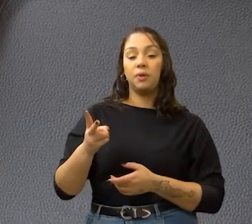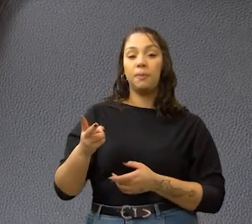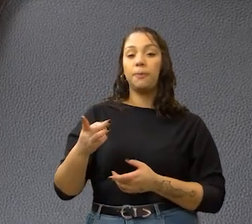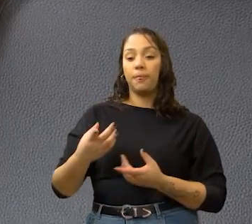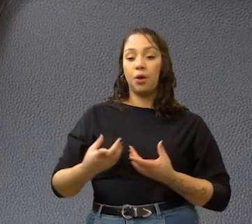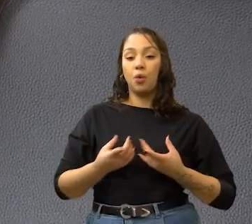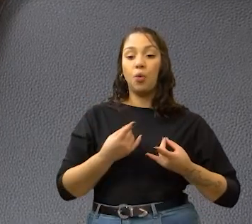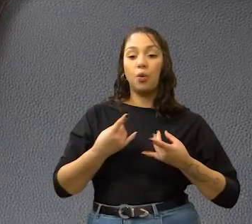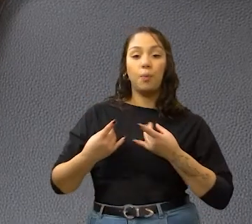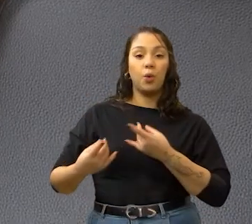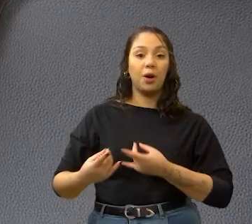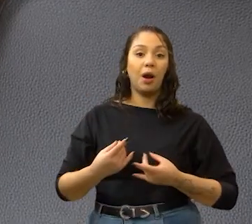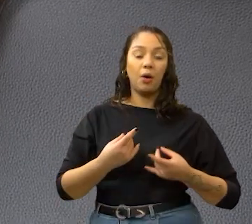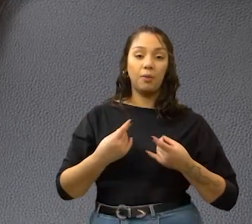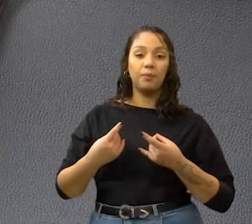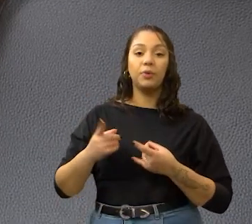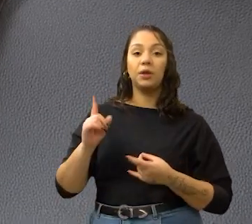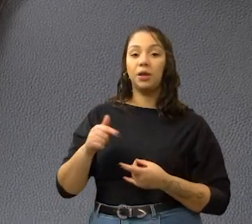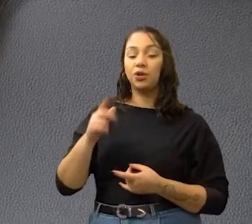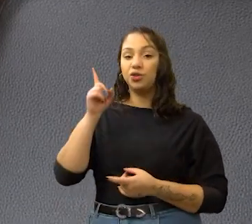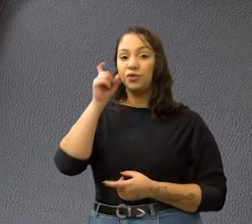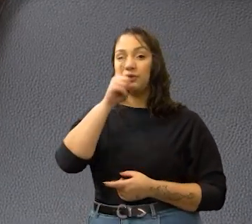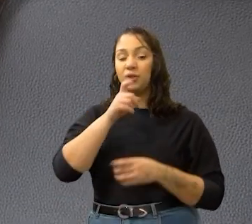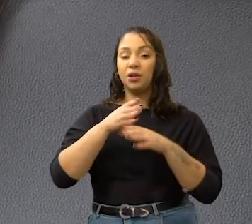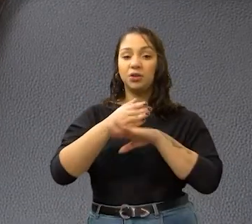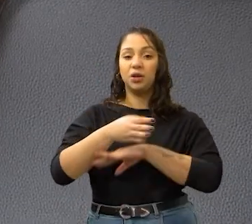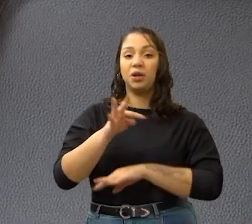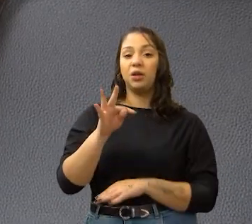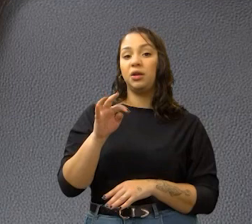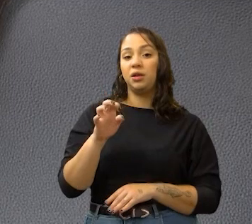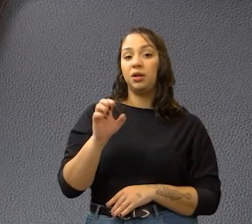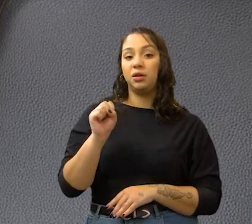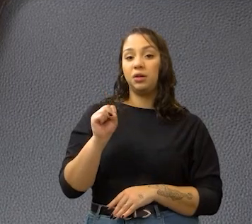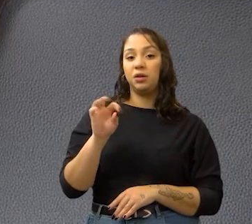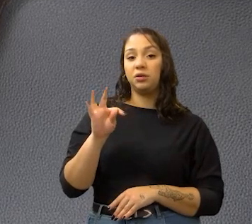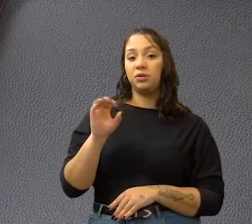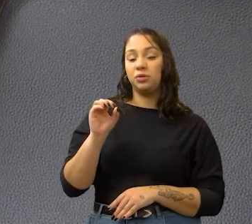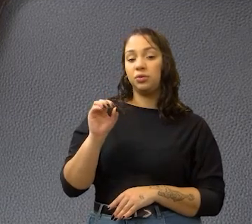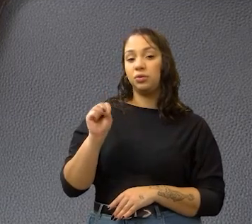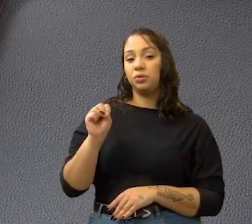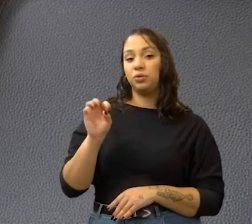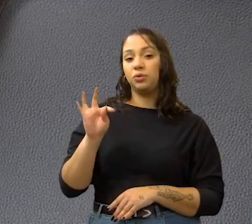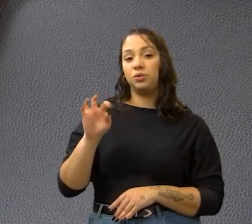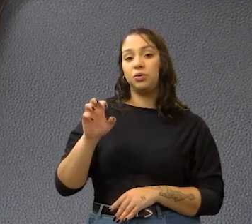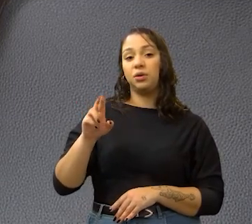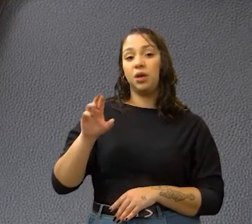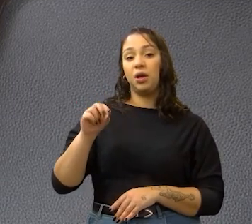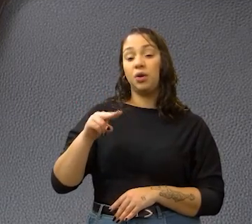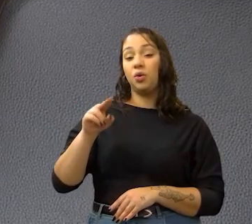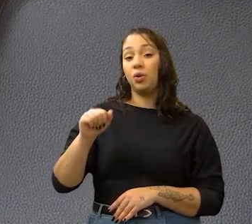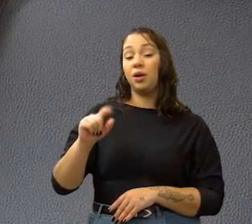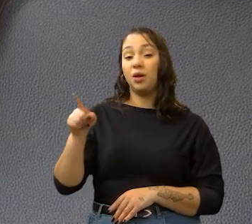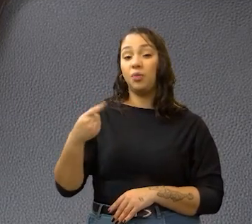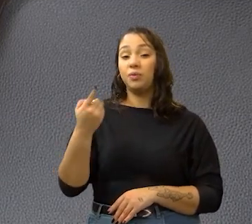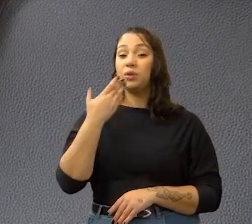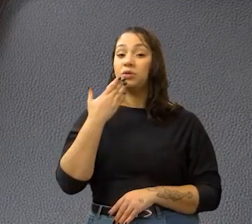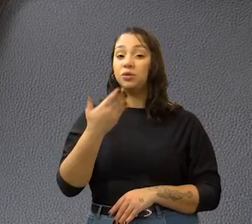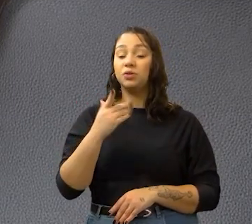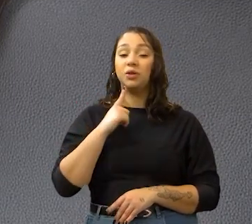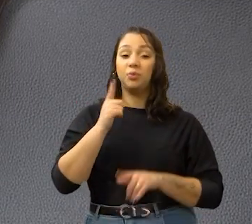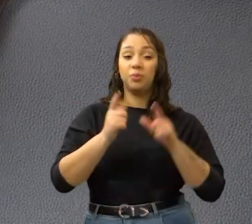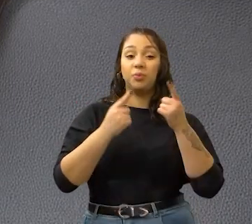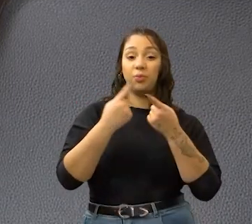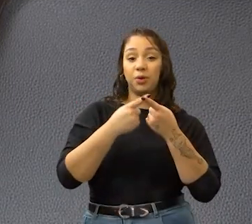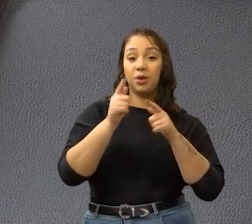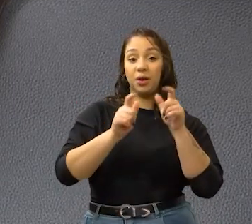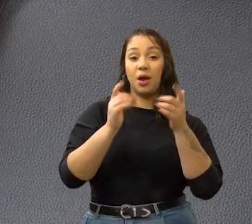hoje está com uma dificuldade de acesso à testosterona, né? Então, muitas pessoas tiveram que interromper o seu tratamento. É um dos requerimentos